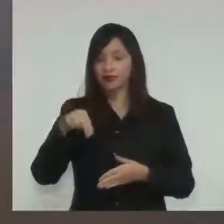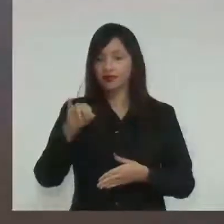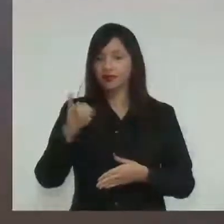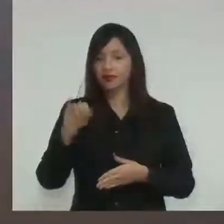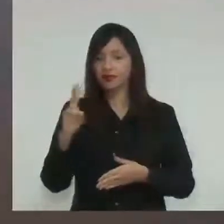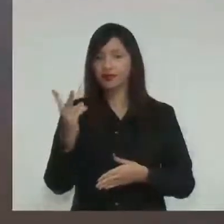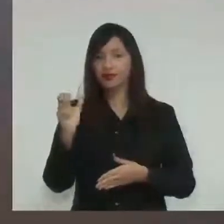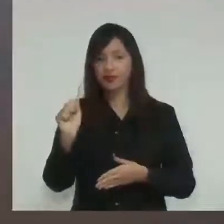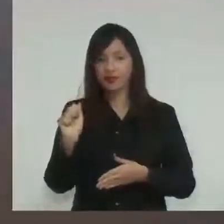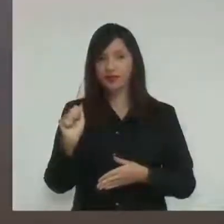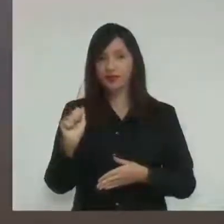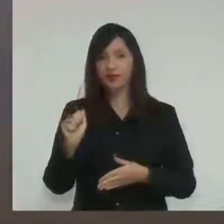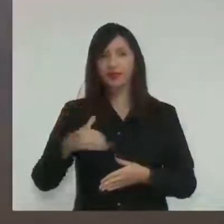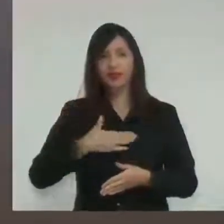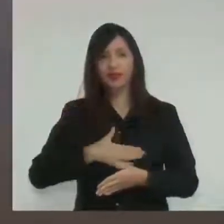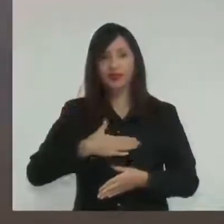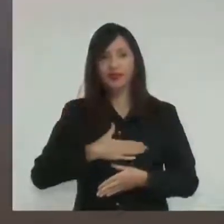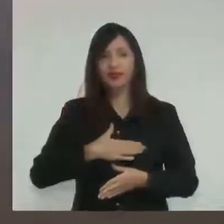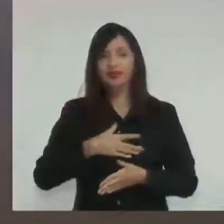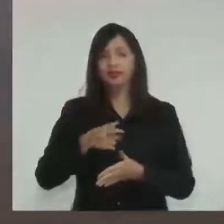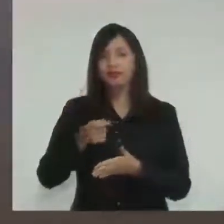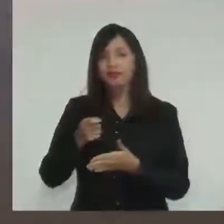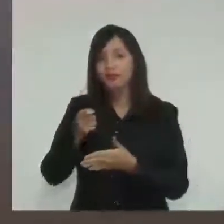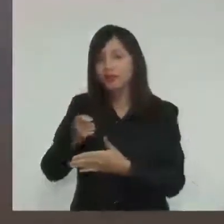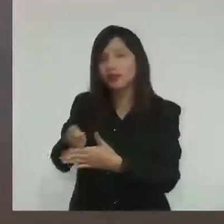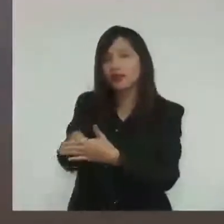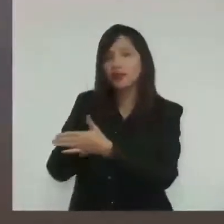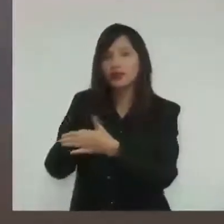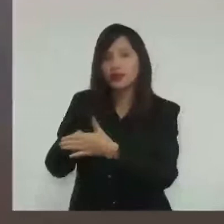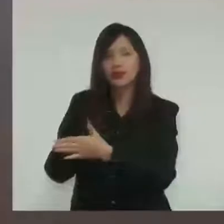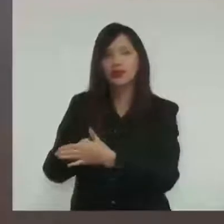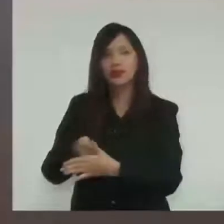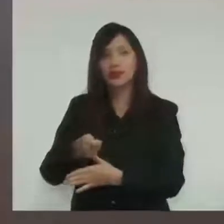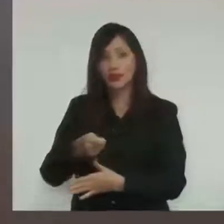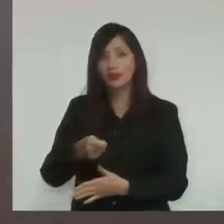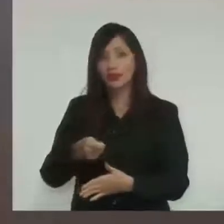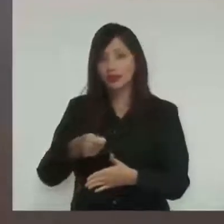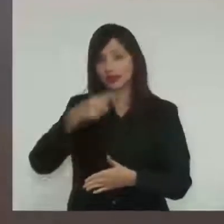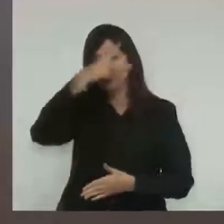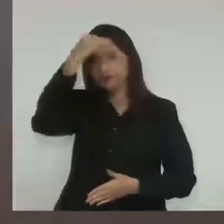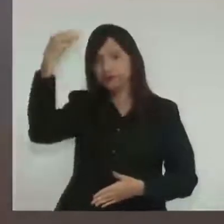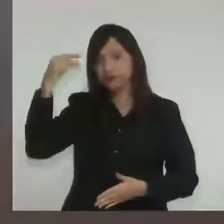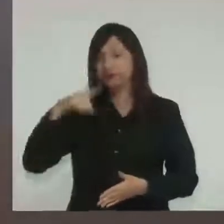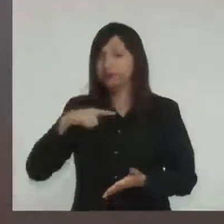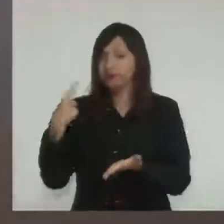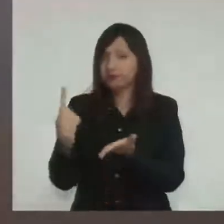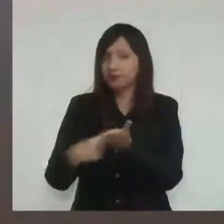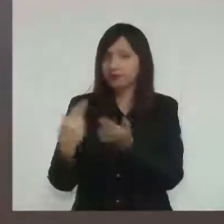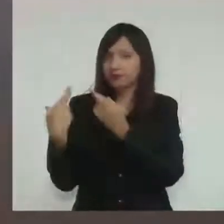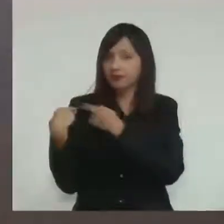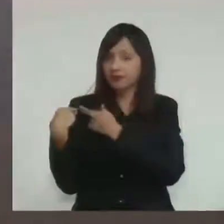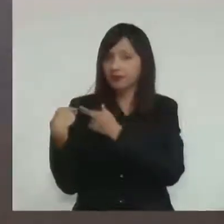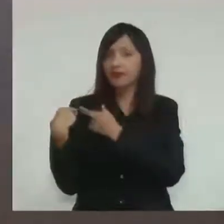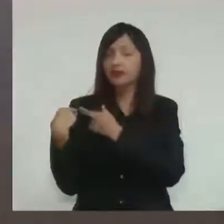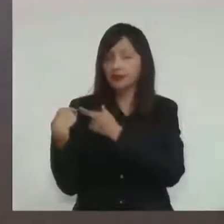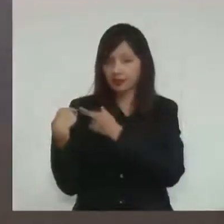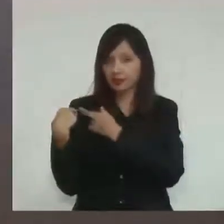eu quero trabalhar com a questão de cobrar aquilo que o governo se compromete, e